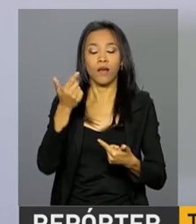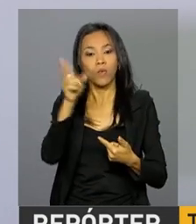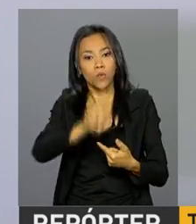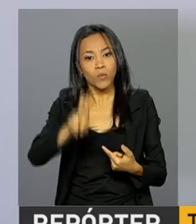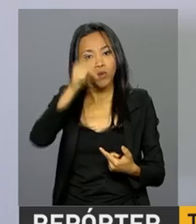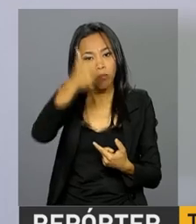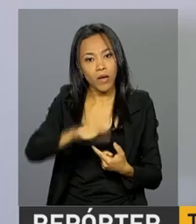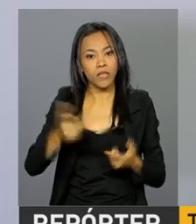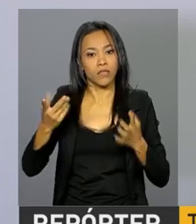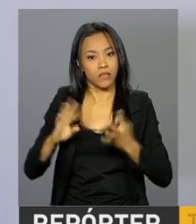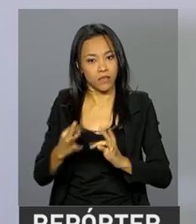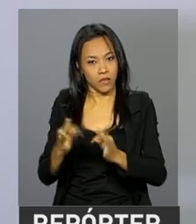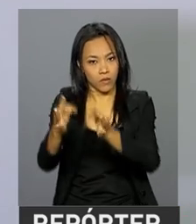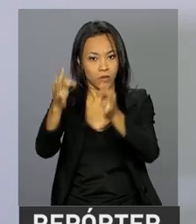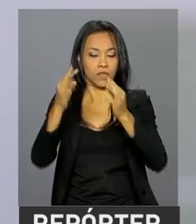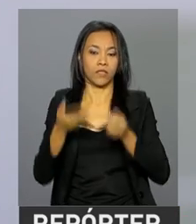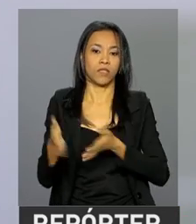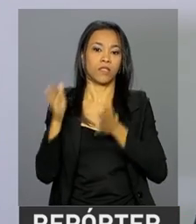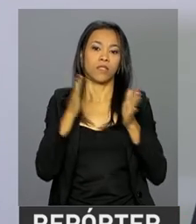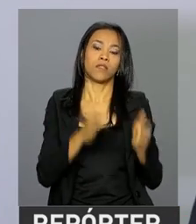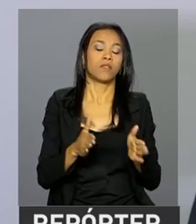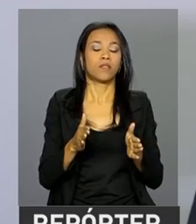tecnologia, modernidade